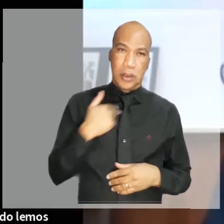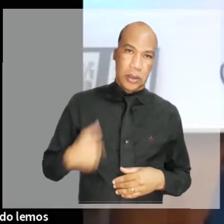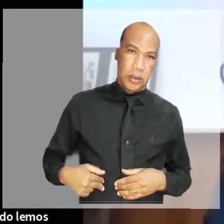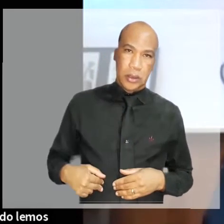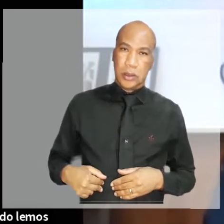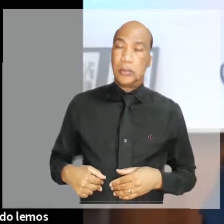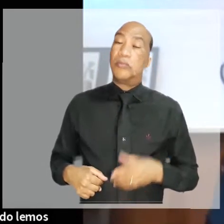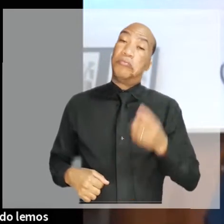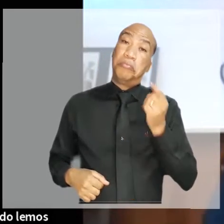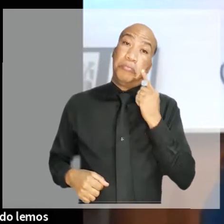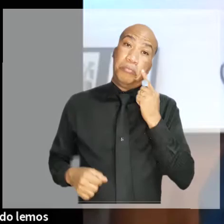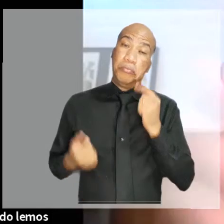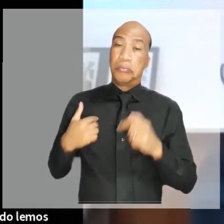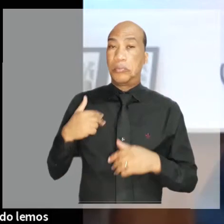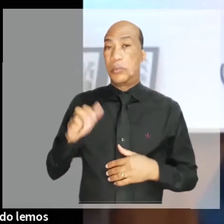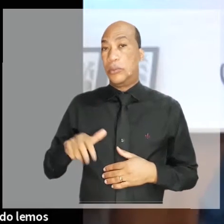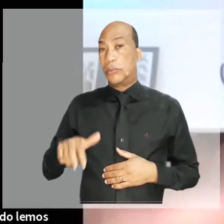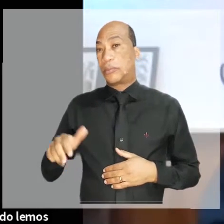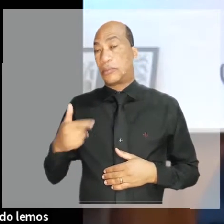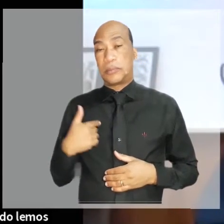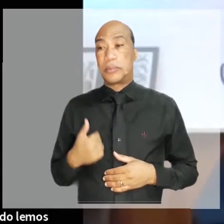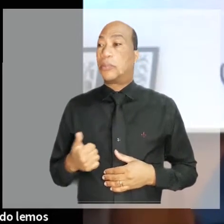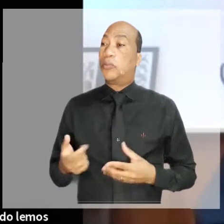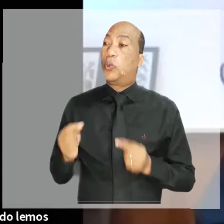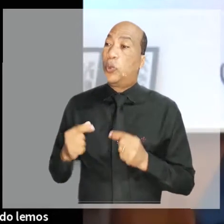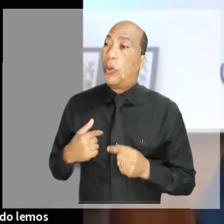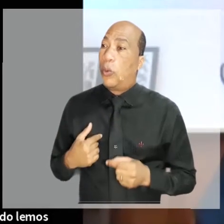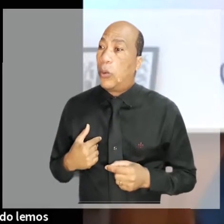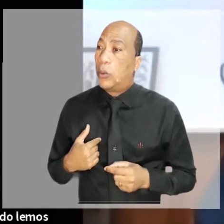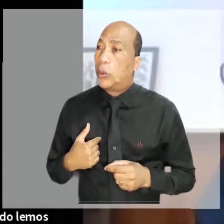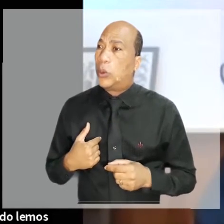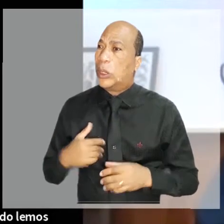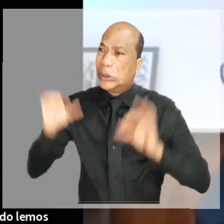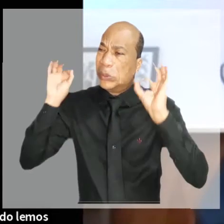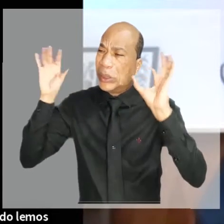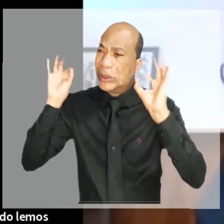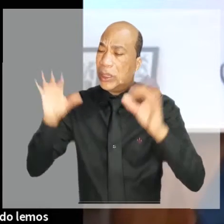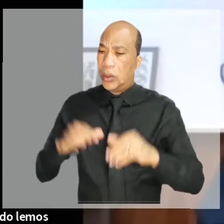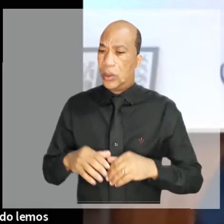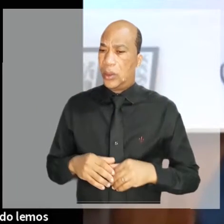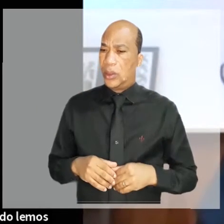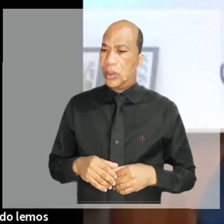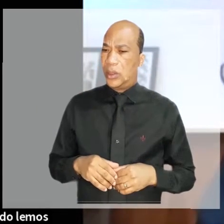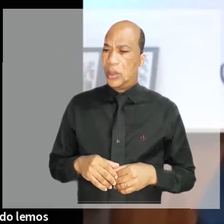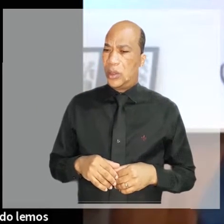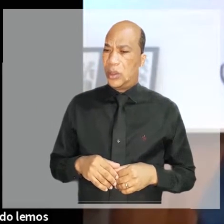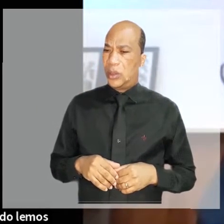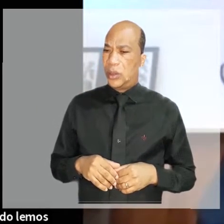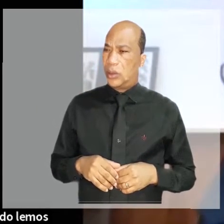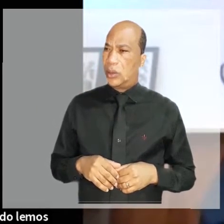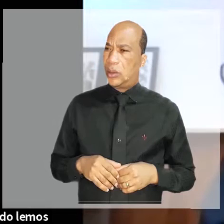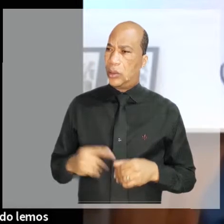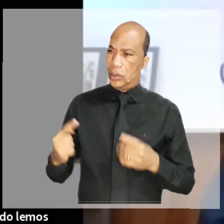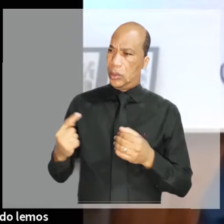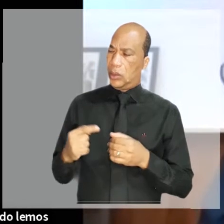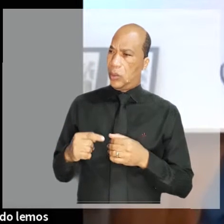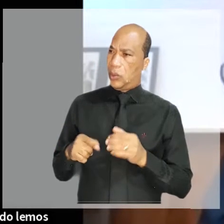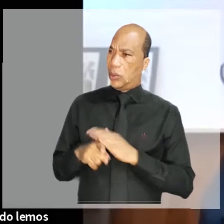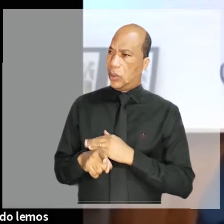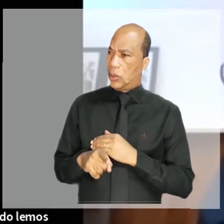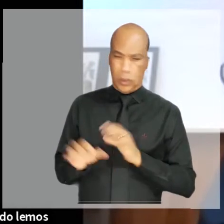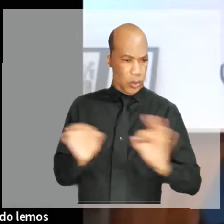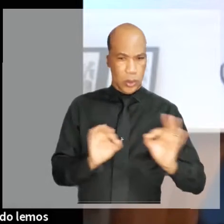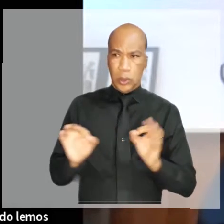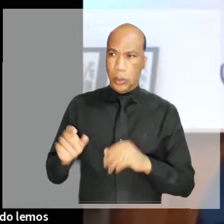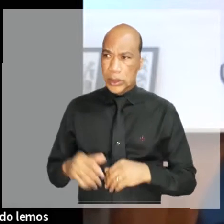essa oportunidade aqui, imperdível, isso aqui é maravilhoso. Aí ele virou e falou assim, isso está no planejamento? Aí a gente falou